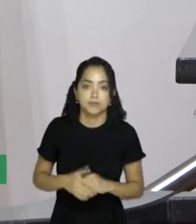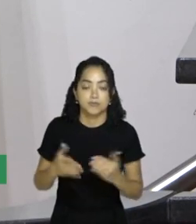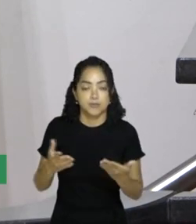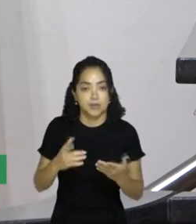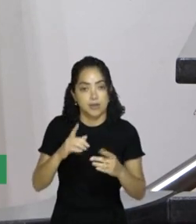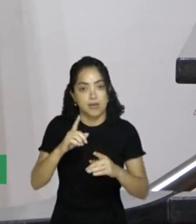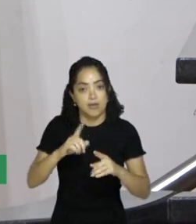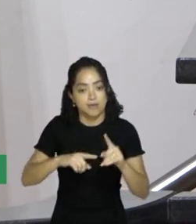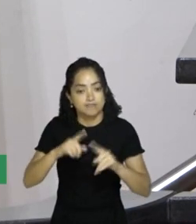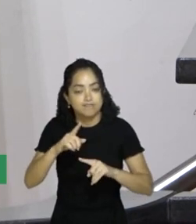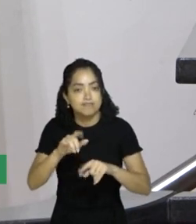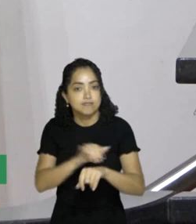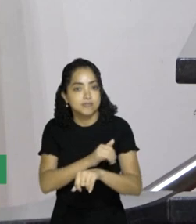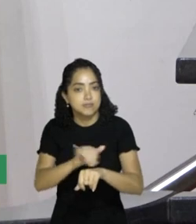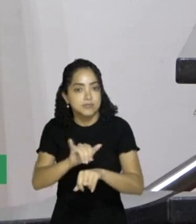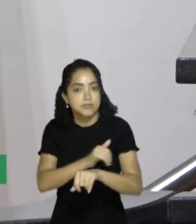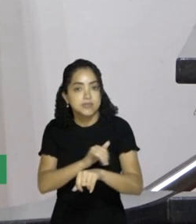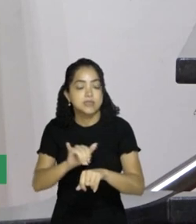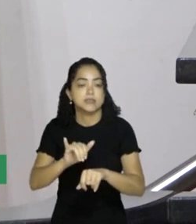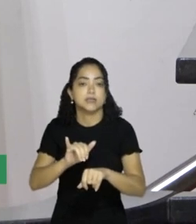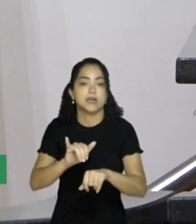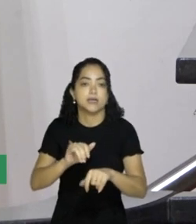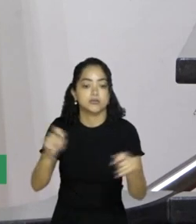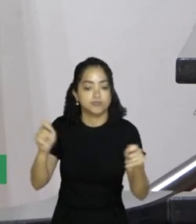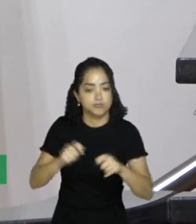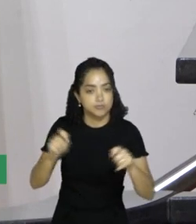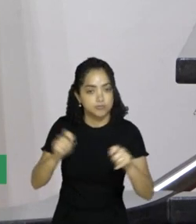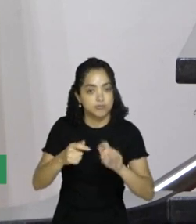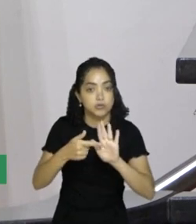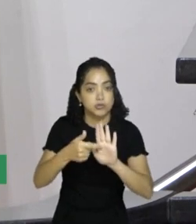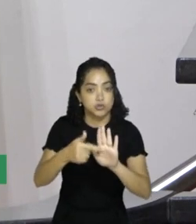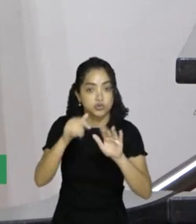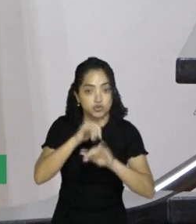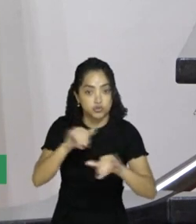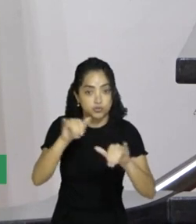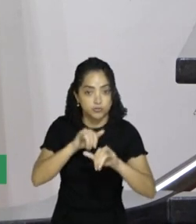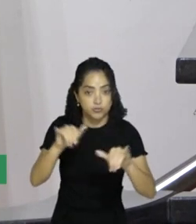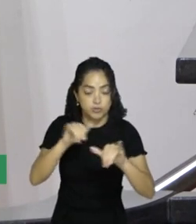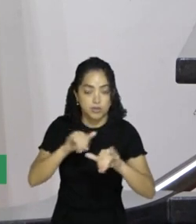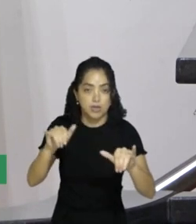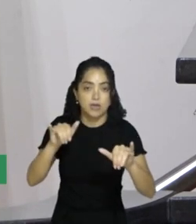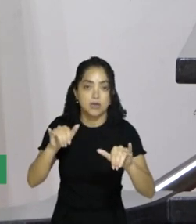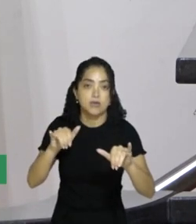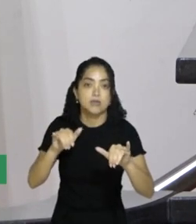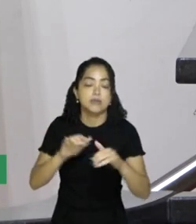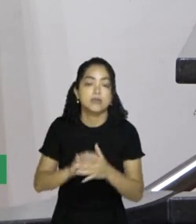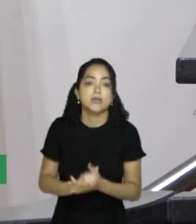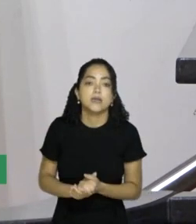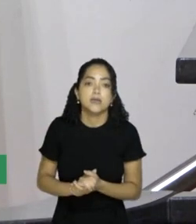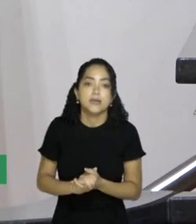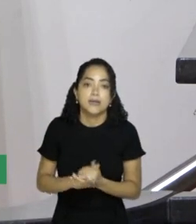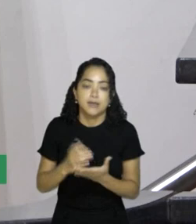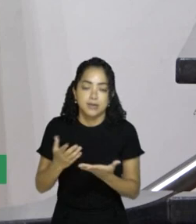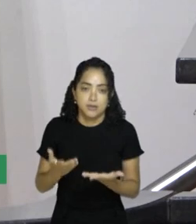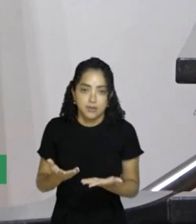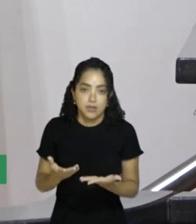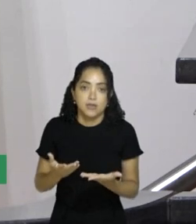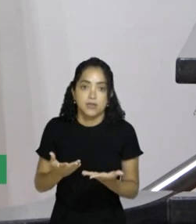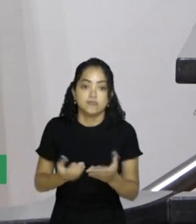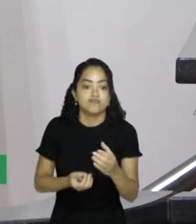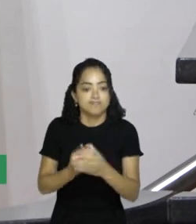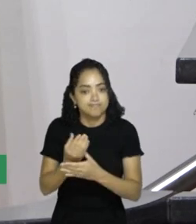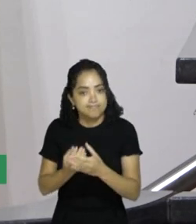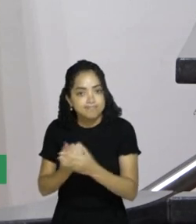Então é isso Xaxim vem para divulgar a potencialidade Xaxim a esse Xaxim vem é claro para gerar